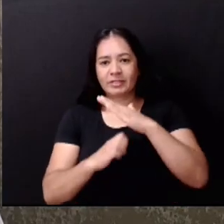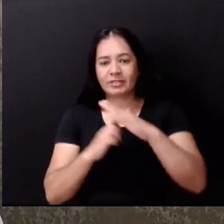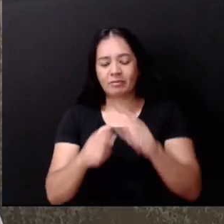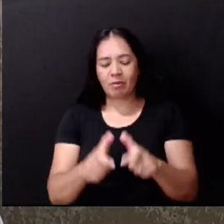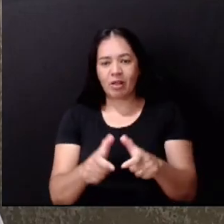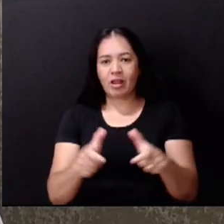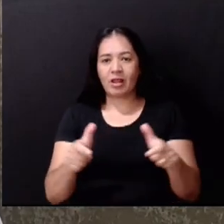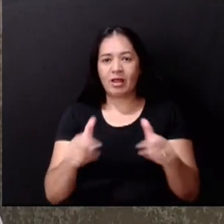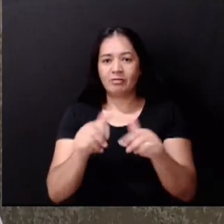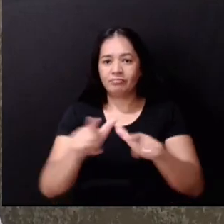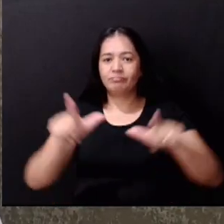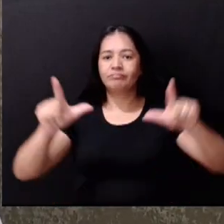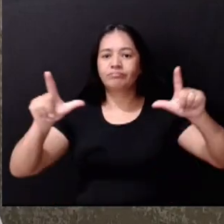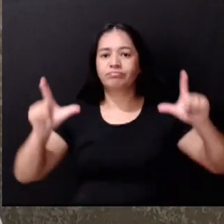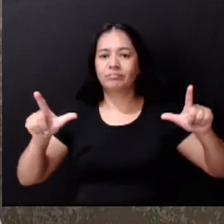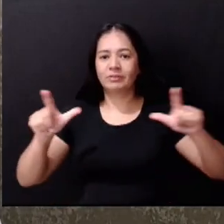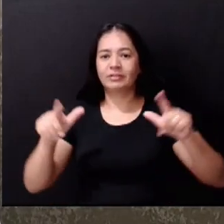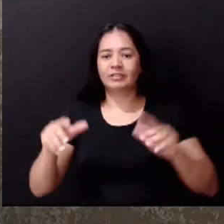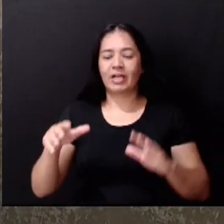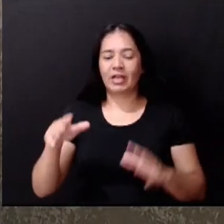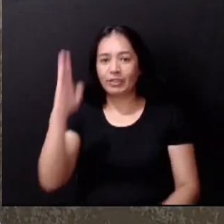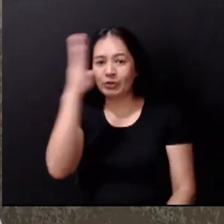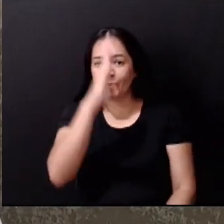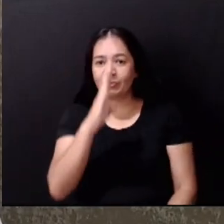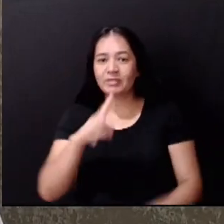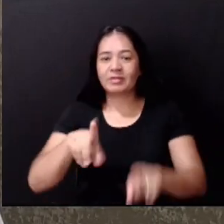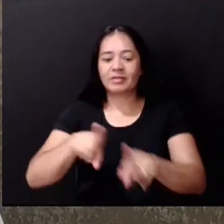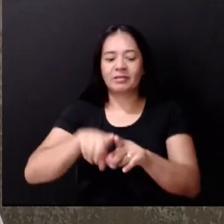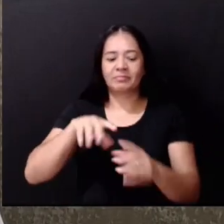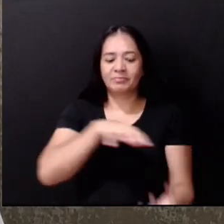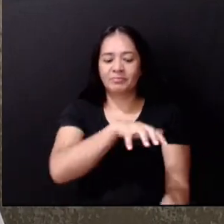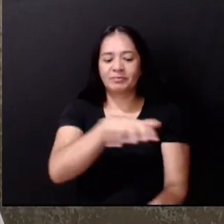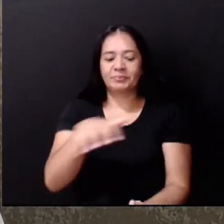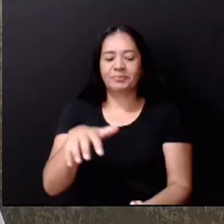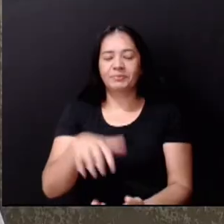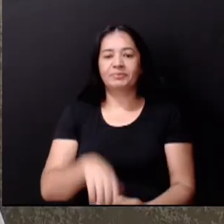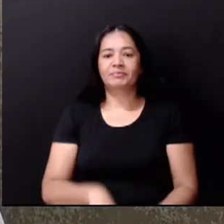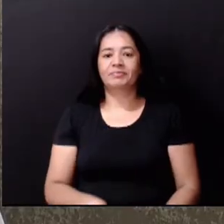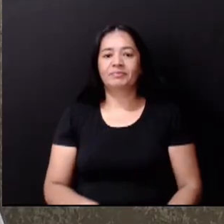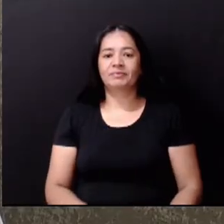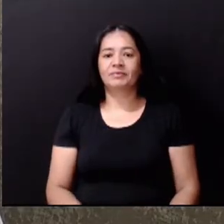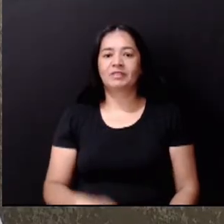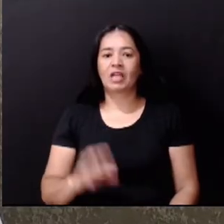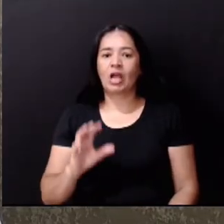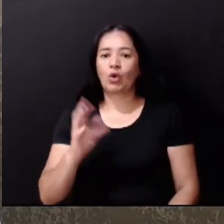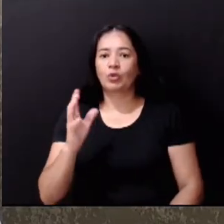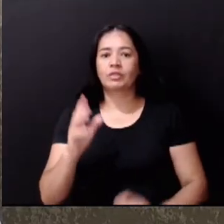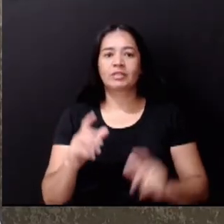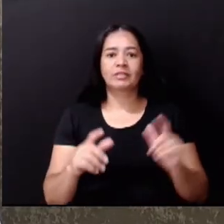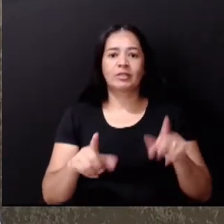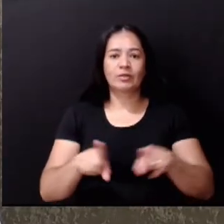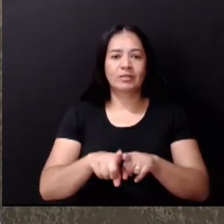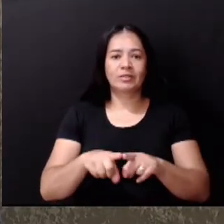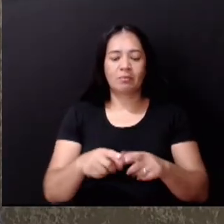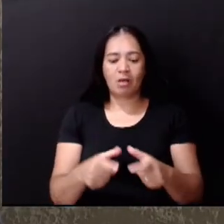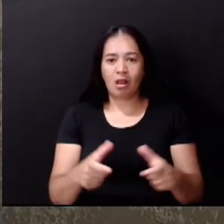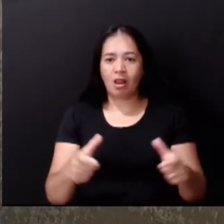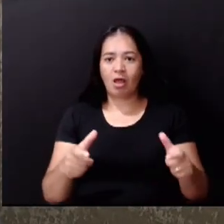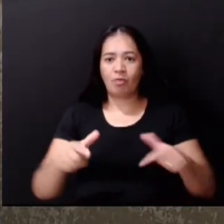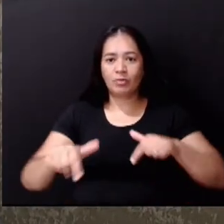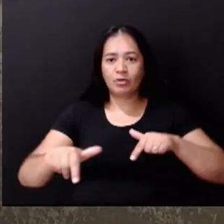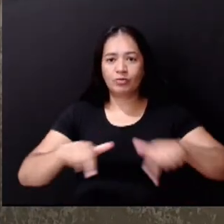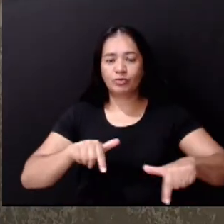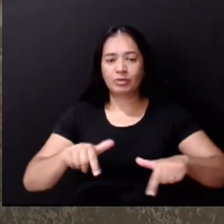mercado nacional e internacional também. Nós tivemos também aumento no número de empregos gerados por essas